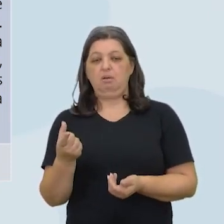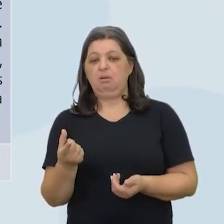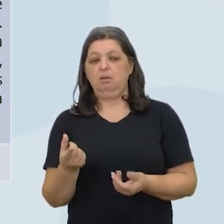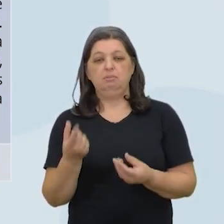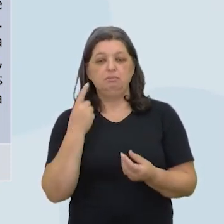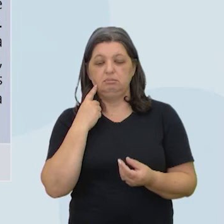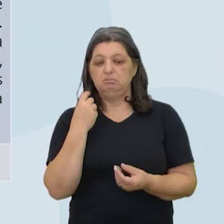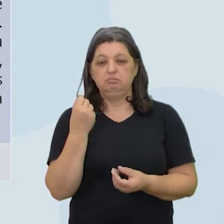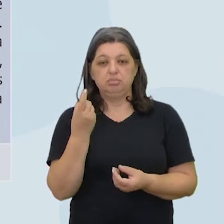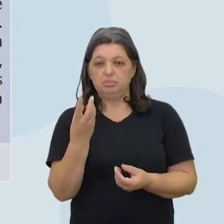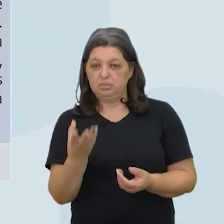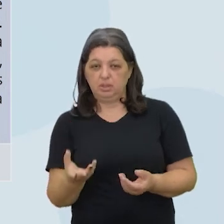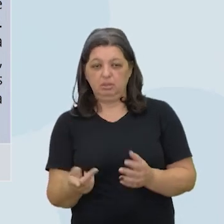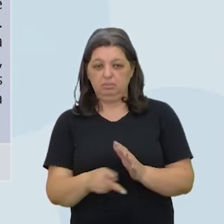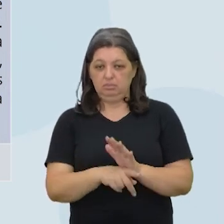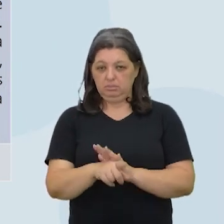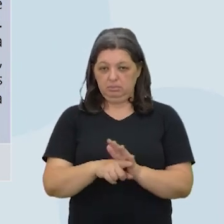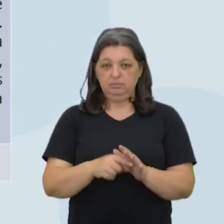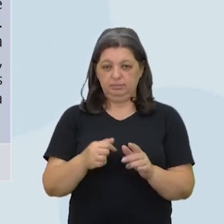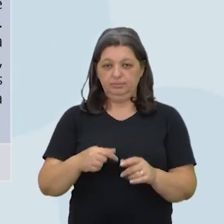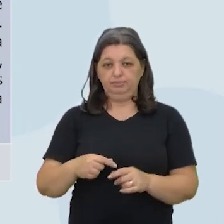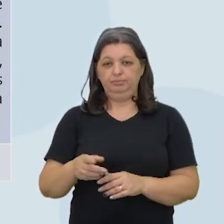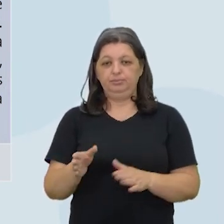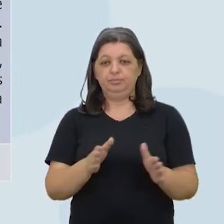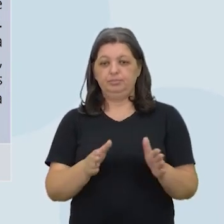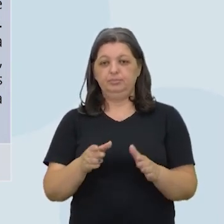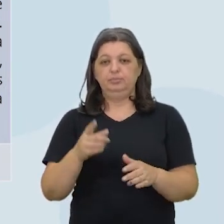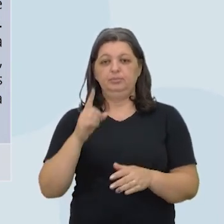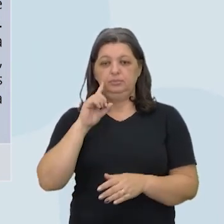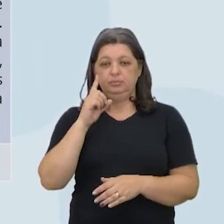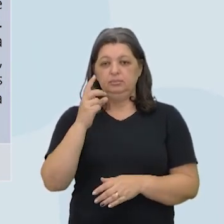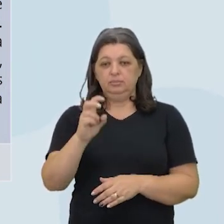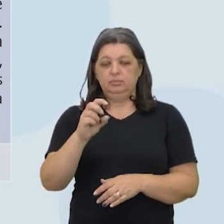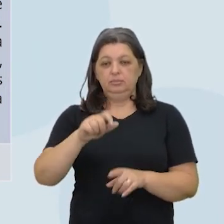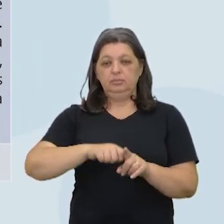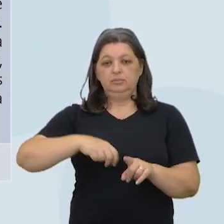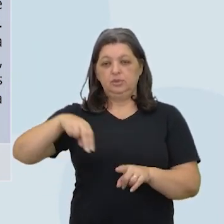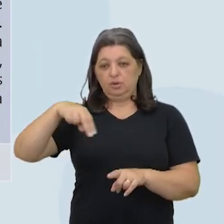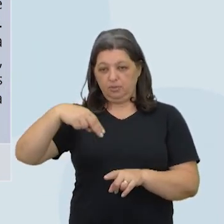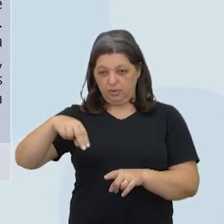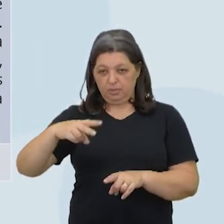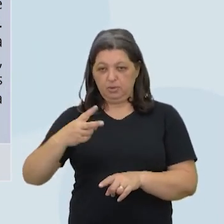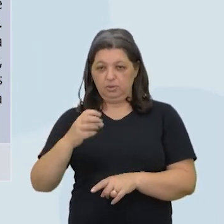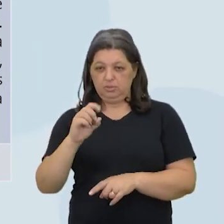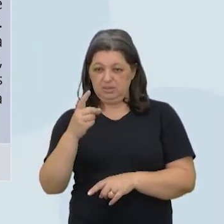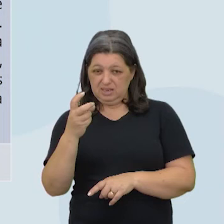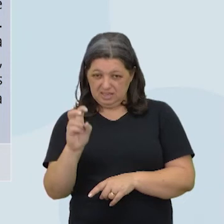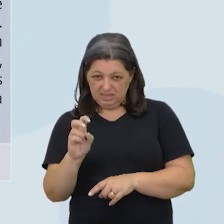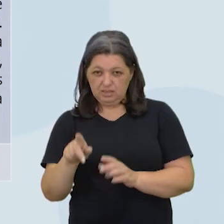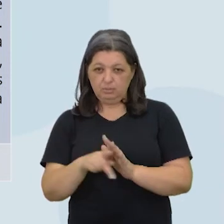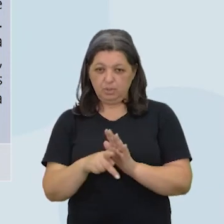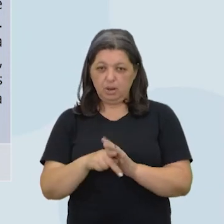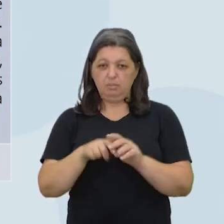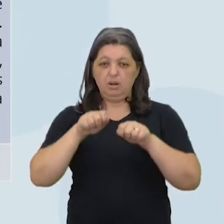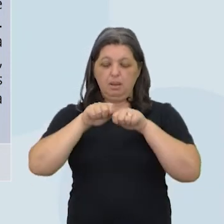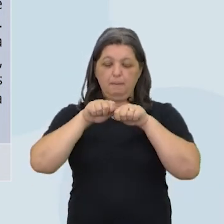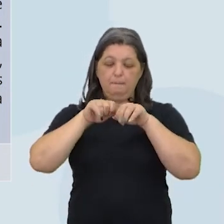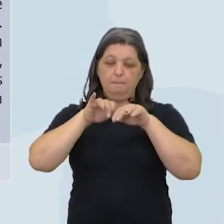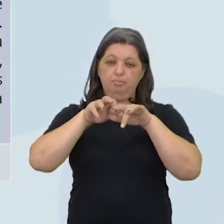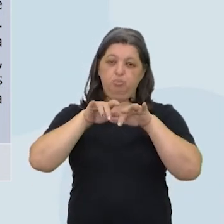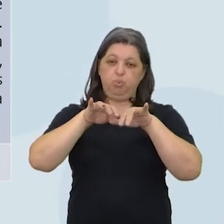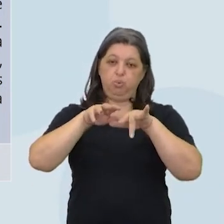novembro de 2015, ocorreu o rompimento de uma barragem em Mariana. Rompeu-se uma barragem de rejeitos de mineração denominada